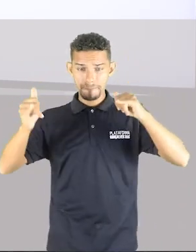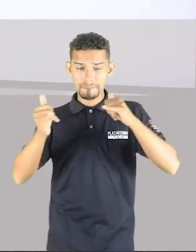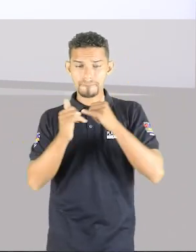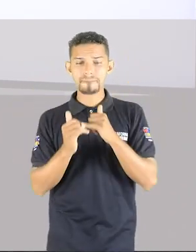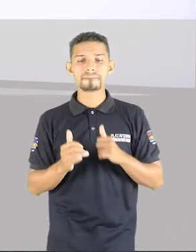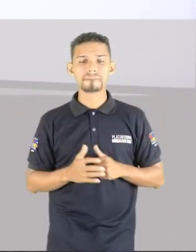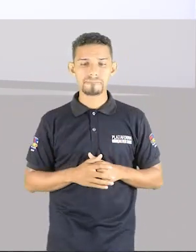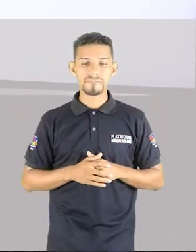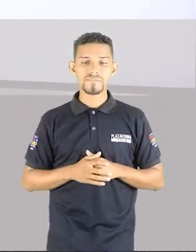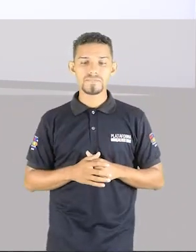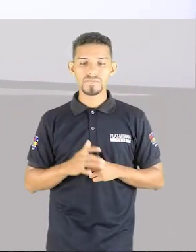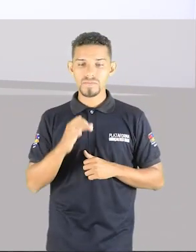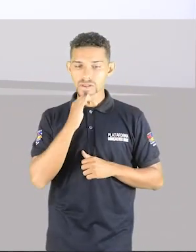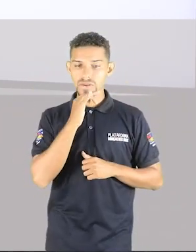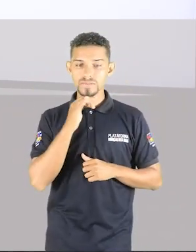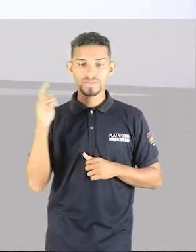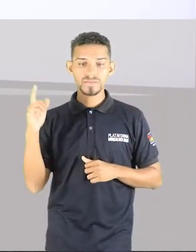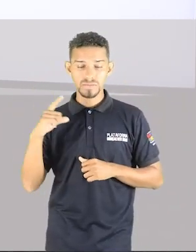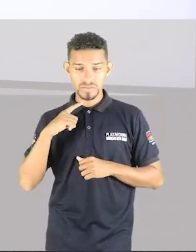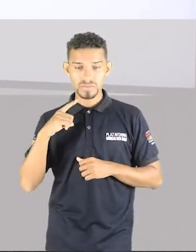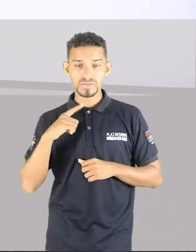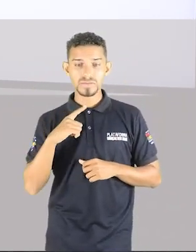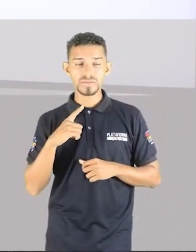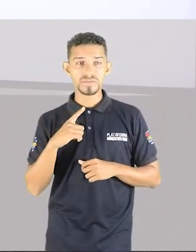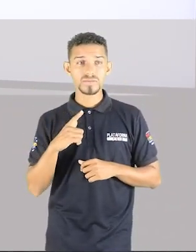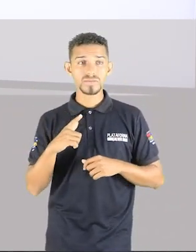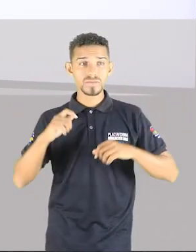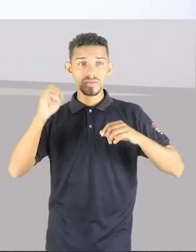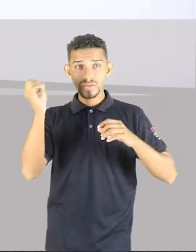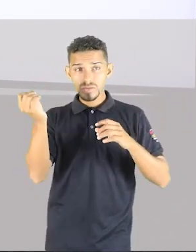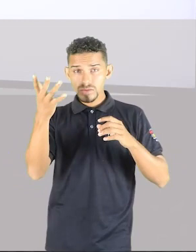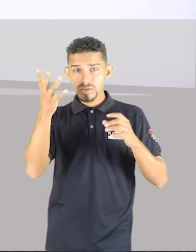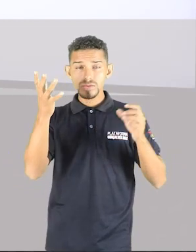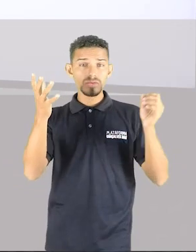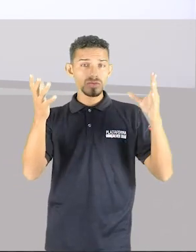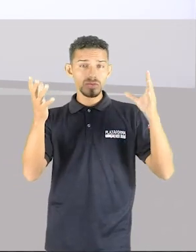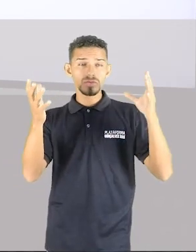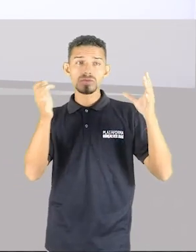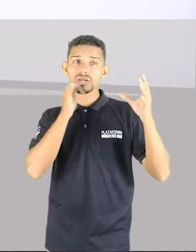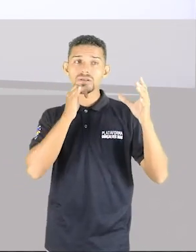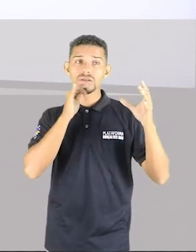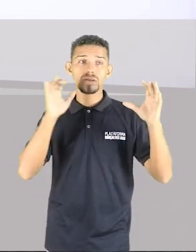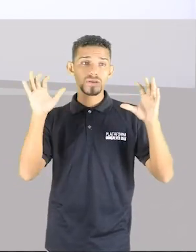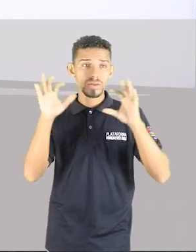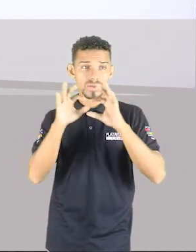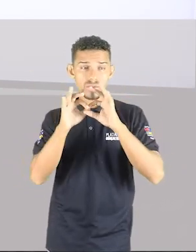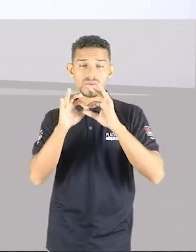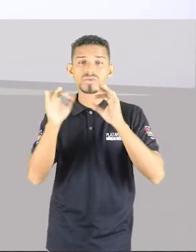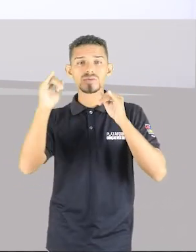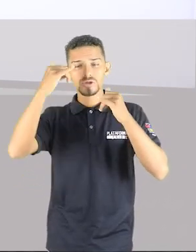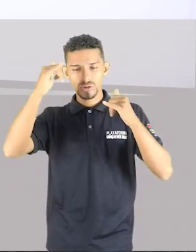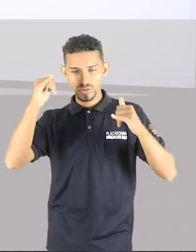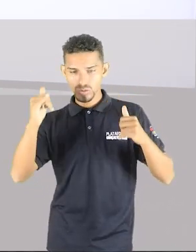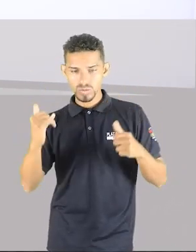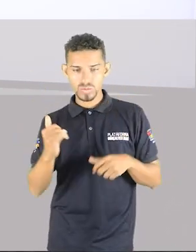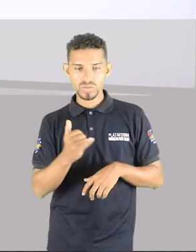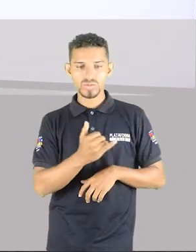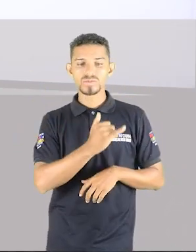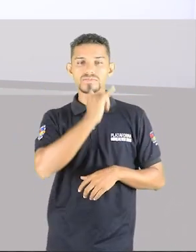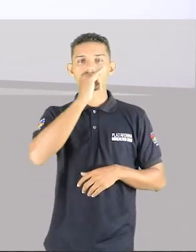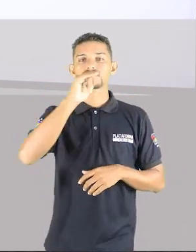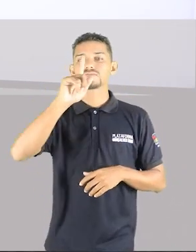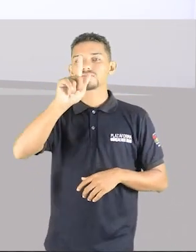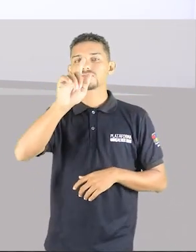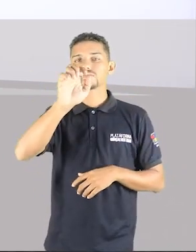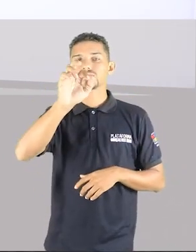certo elas se dividem aqui a corrente passa nessa lâmpada passa na outra corrente se une novamente e vem aqui pro